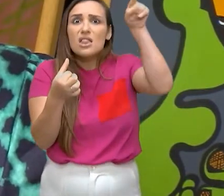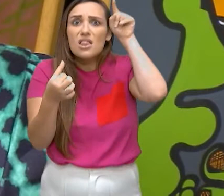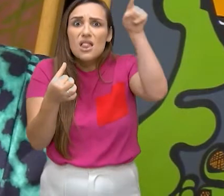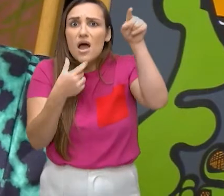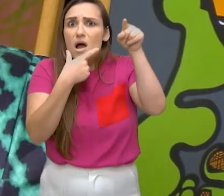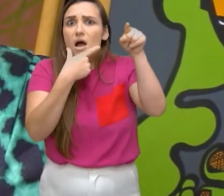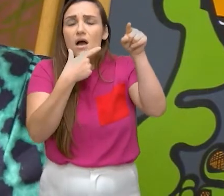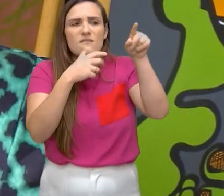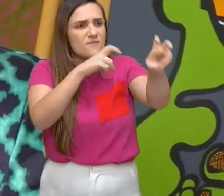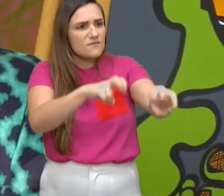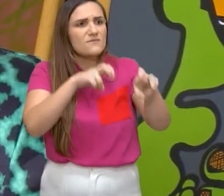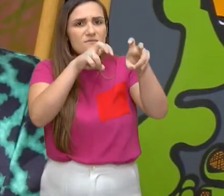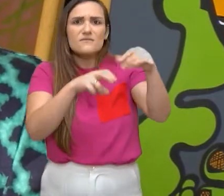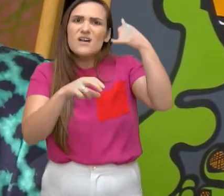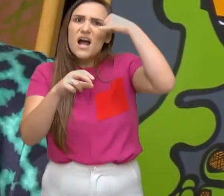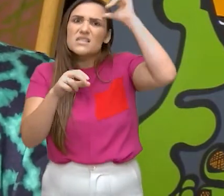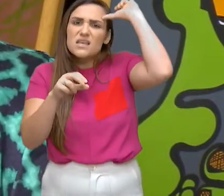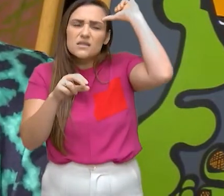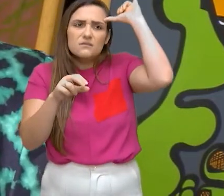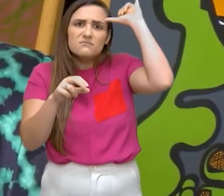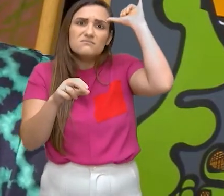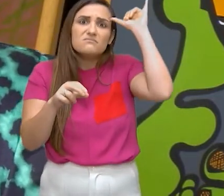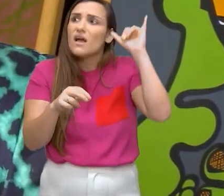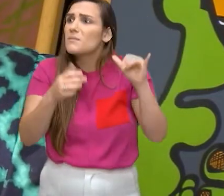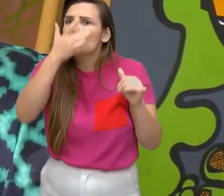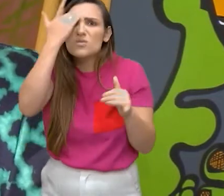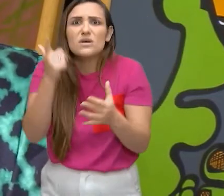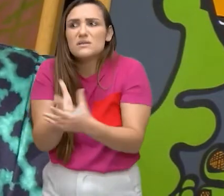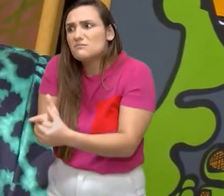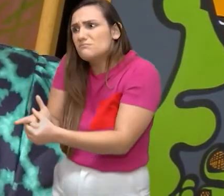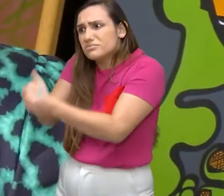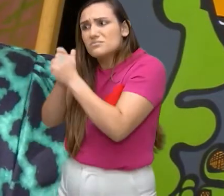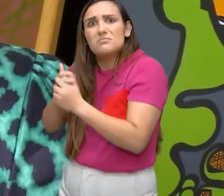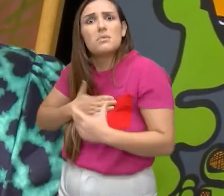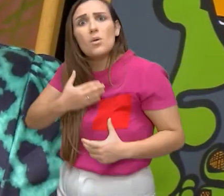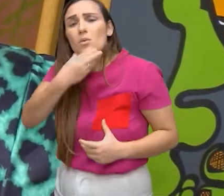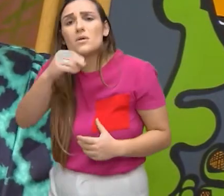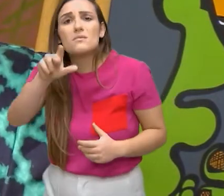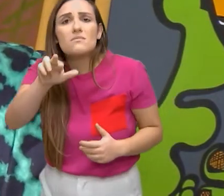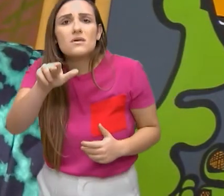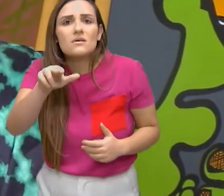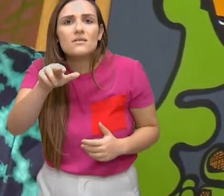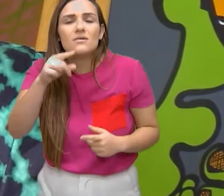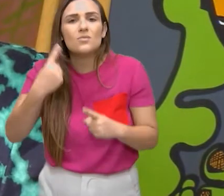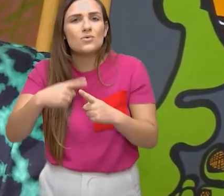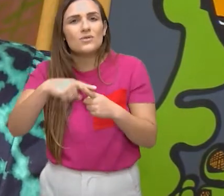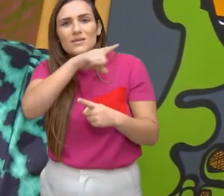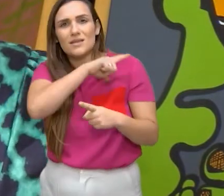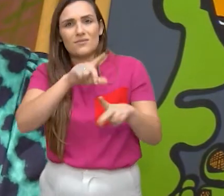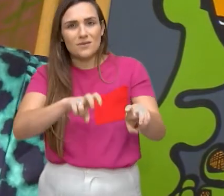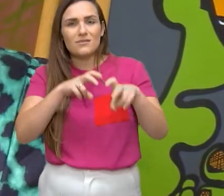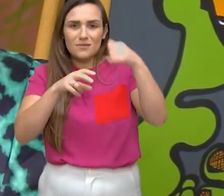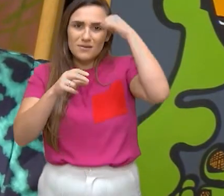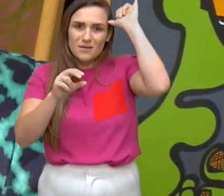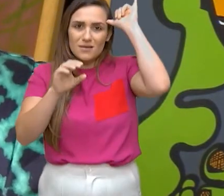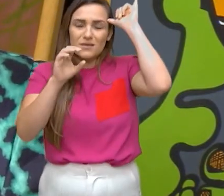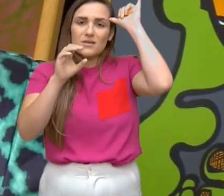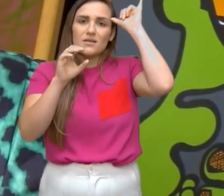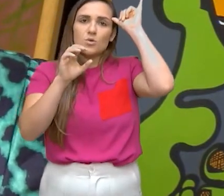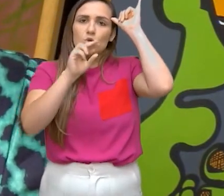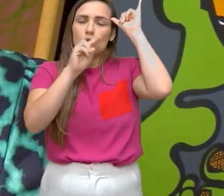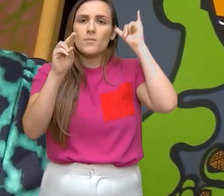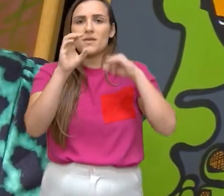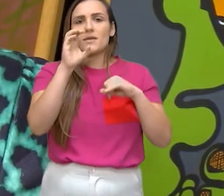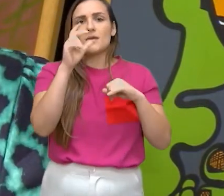para trabalhar e lá ele foi assassinado. Na época deu uma grande polêmica em Campo Grande, teve várias passeatas, que foi a chacina da